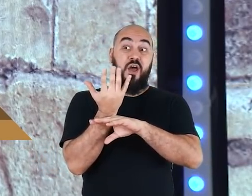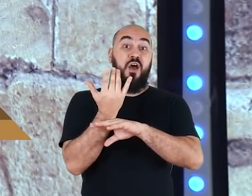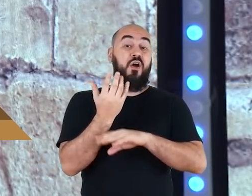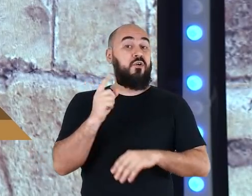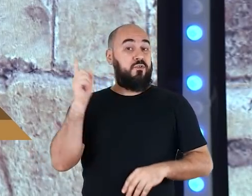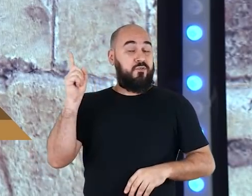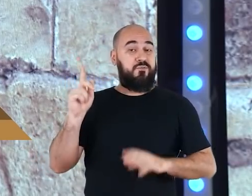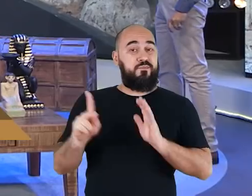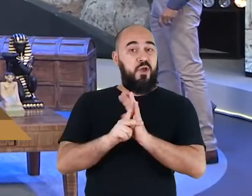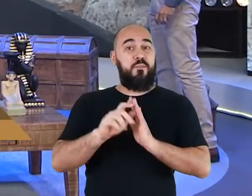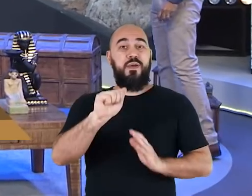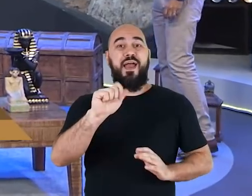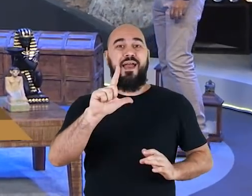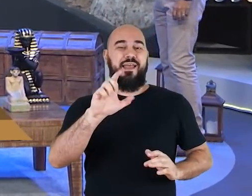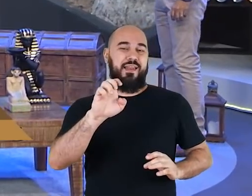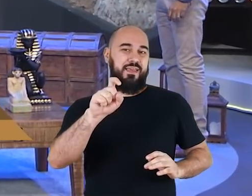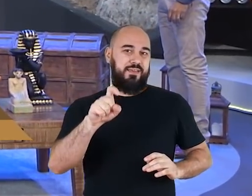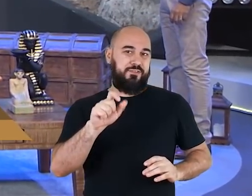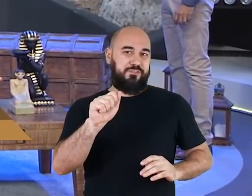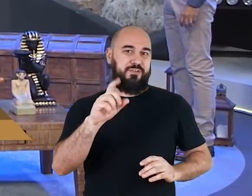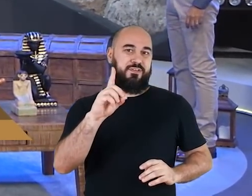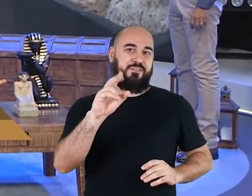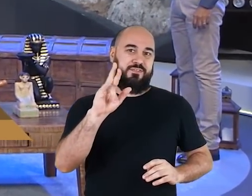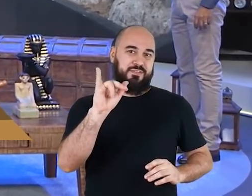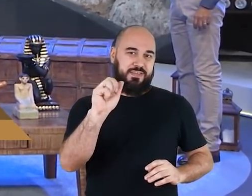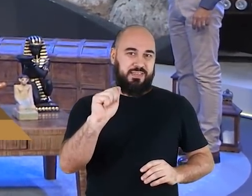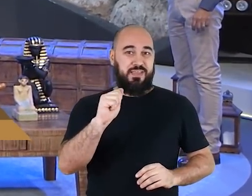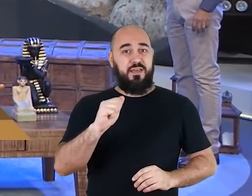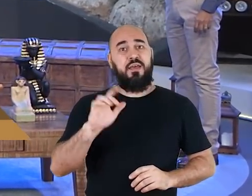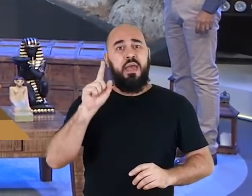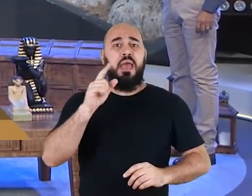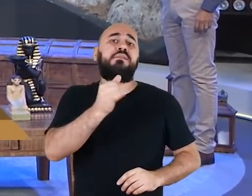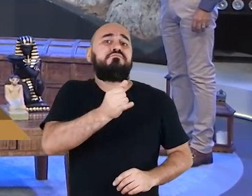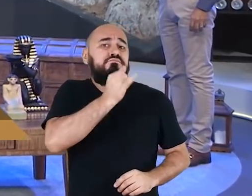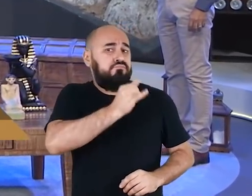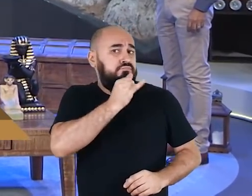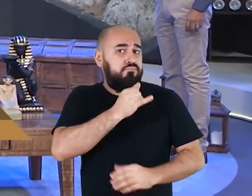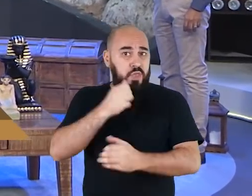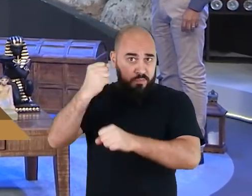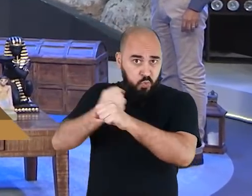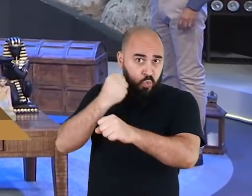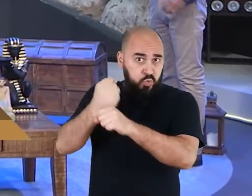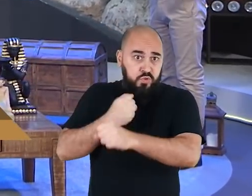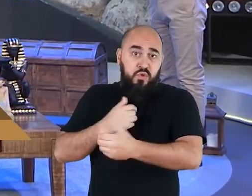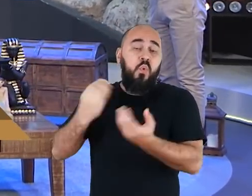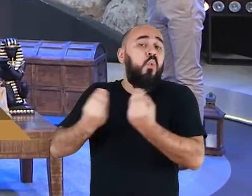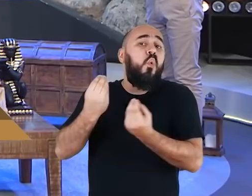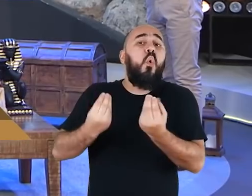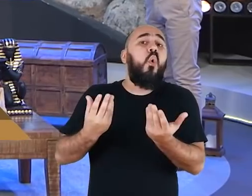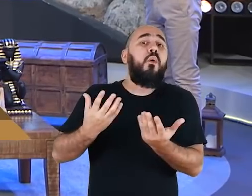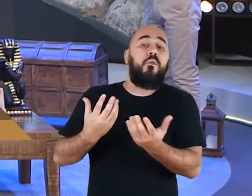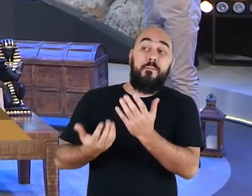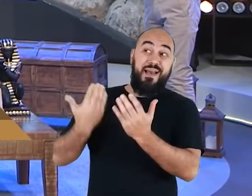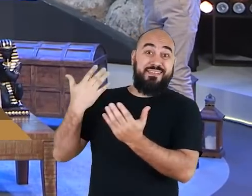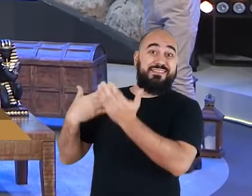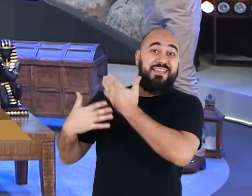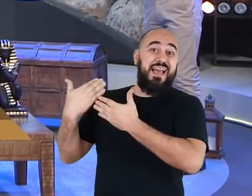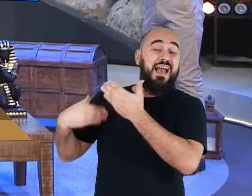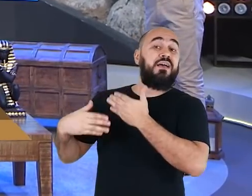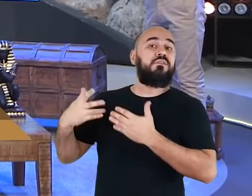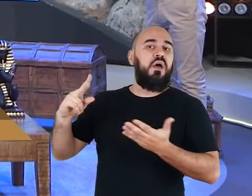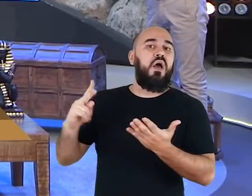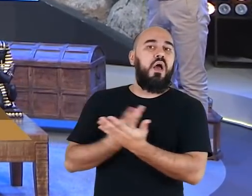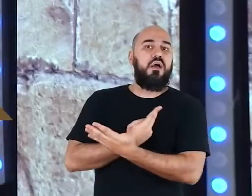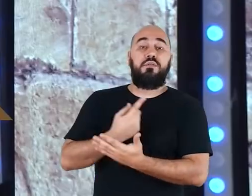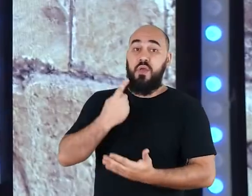telão para você. Ou melhor, vou colocar uma reconstrução de como originalmente ele seria quando construído por ordem de